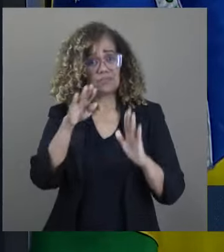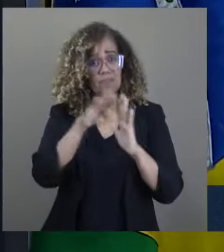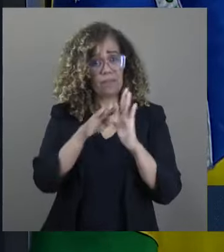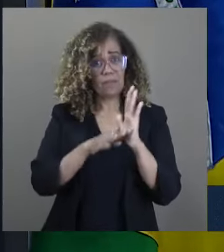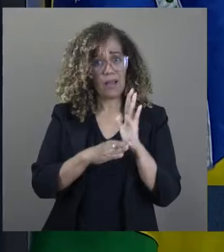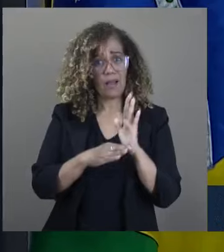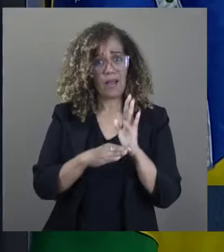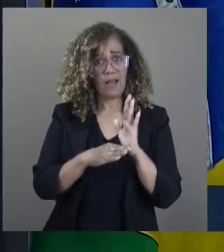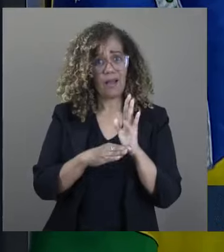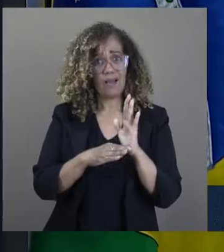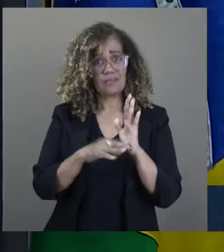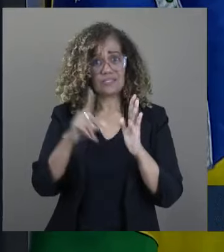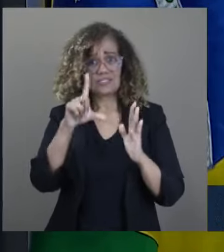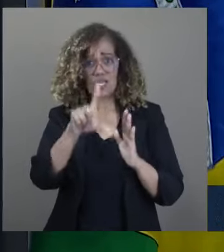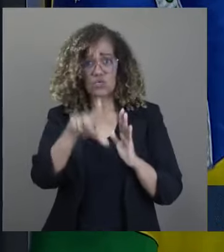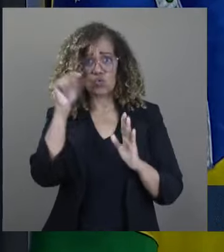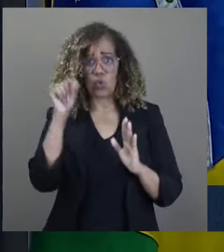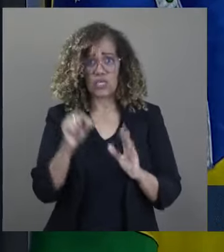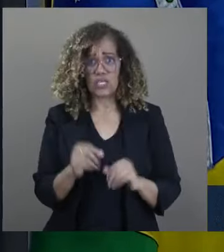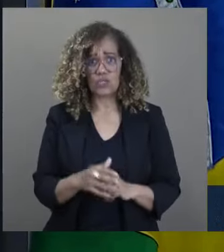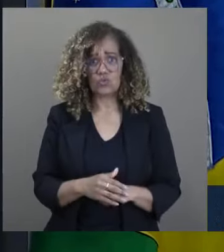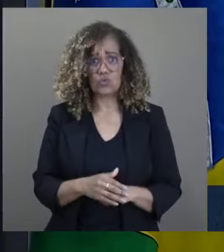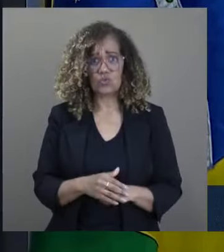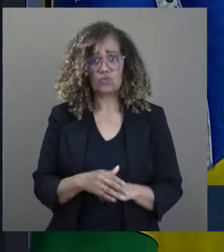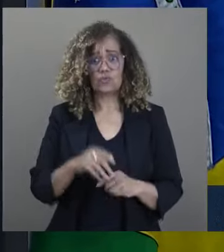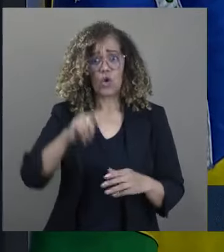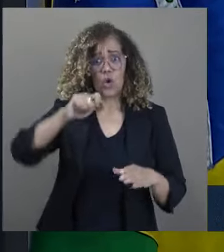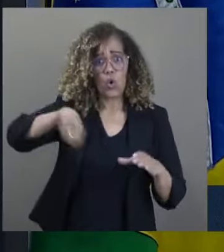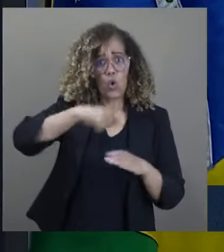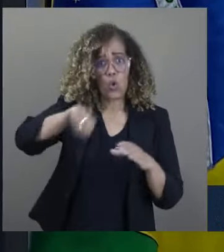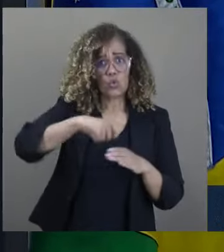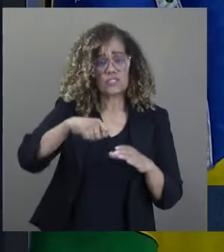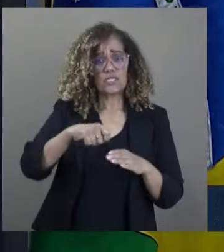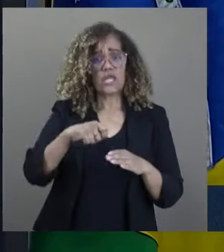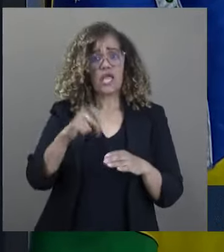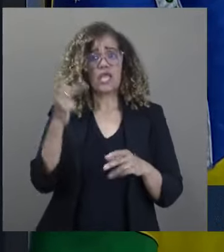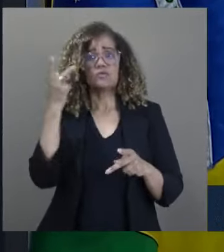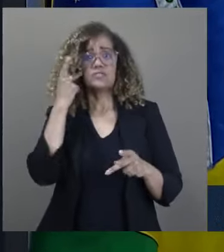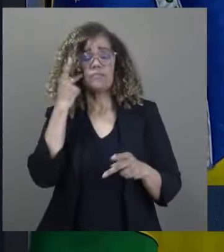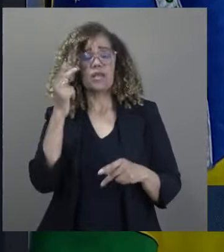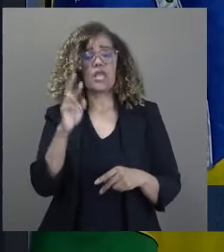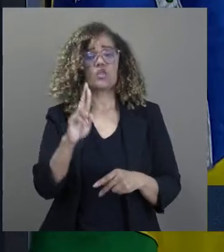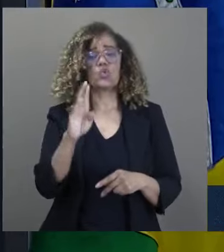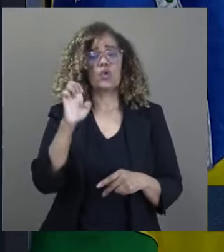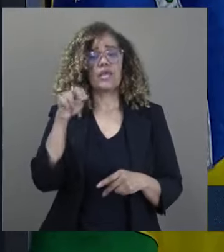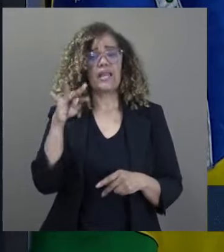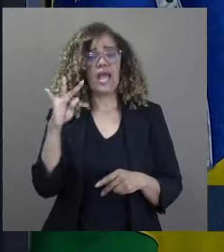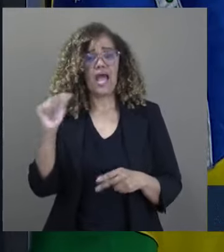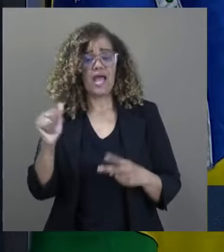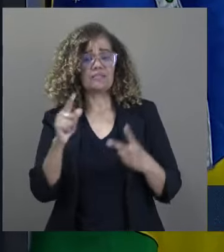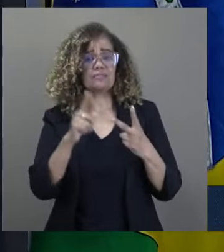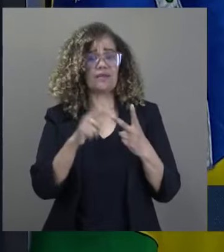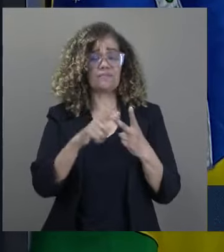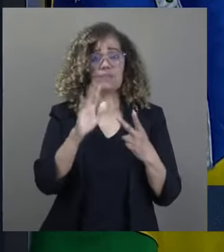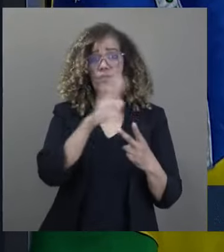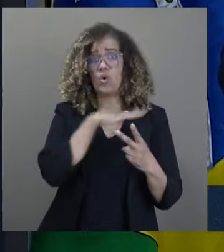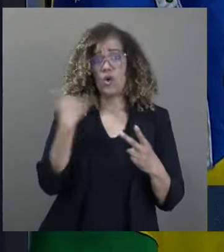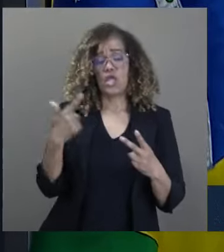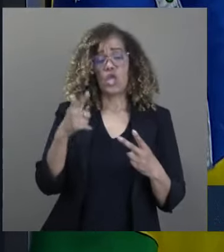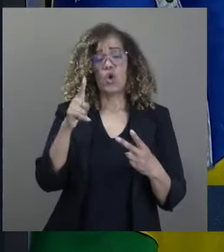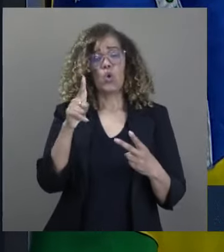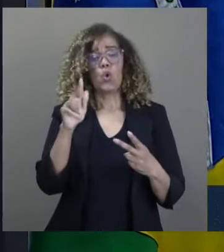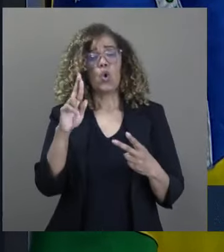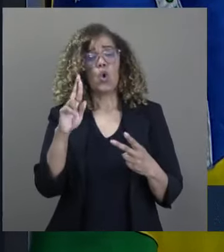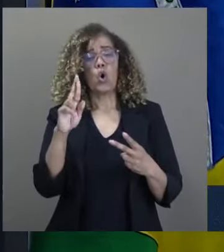prioritário. Tivemos a morte de uma cozinheira lá em Campinas, a Renata. Tivemos a morte do Roger